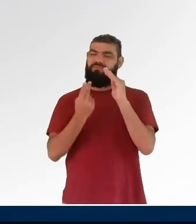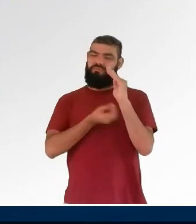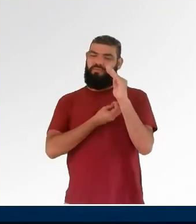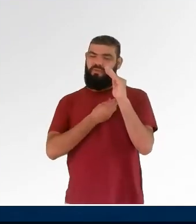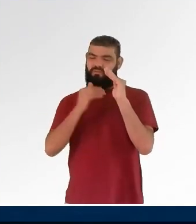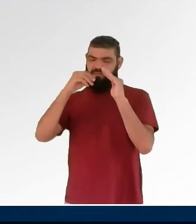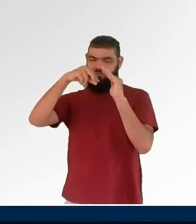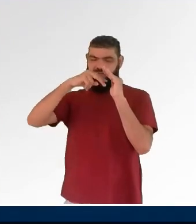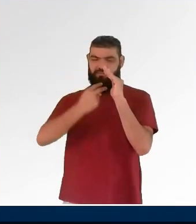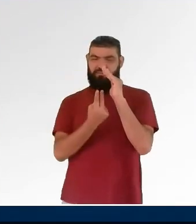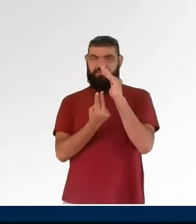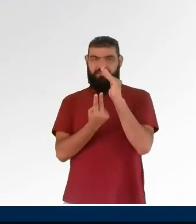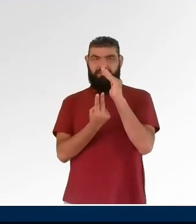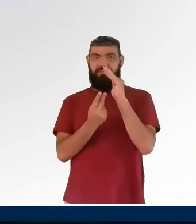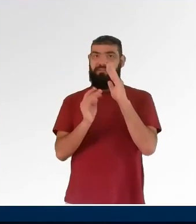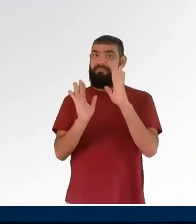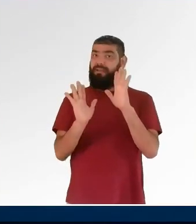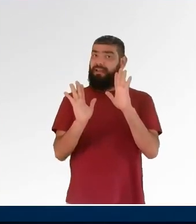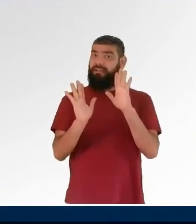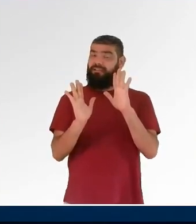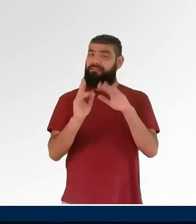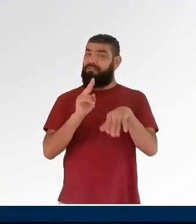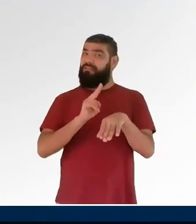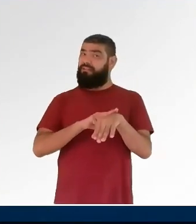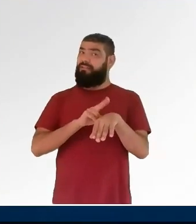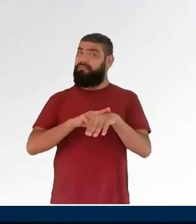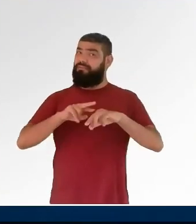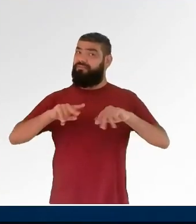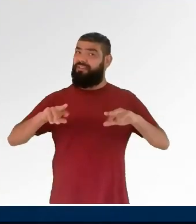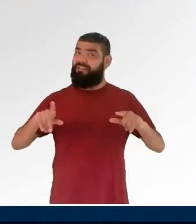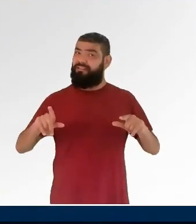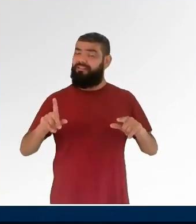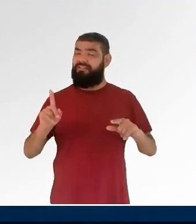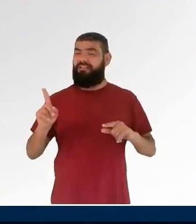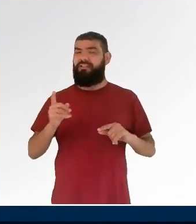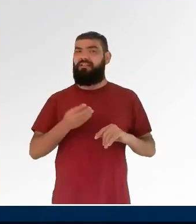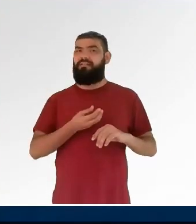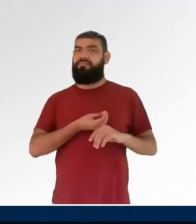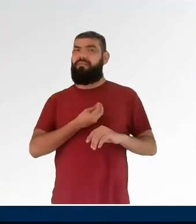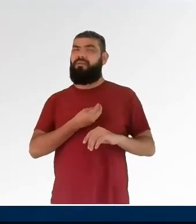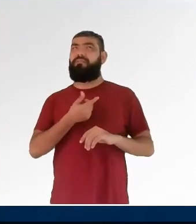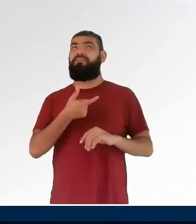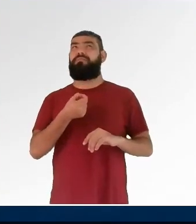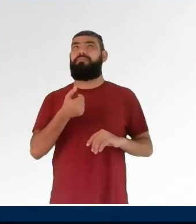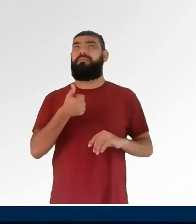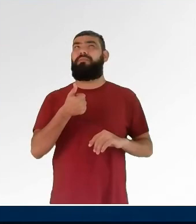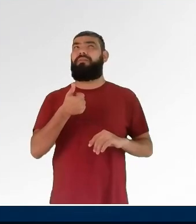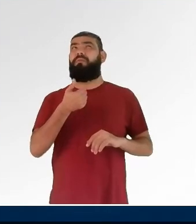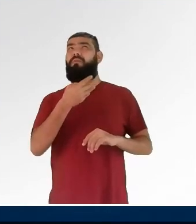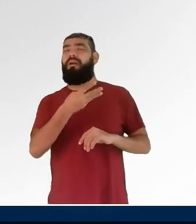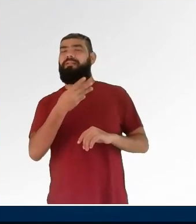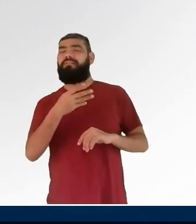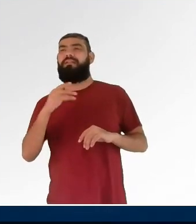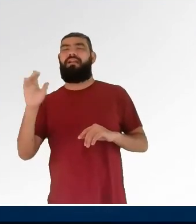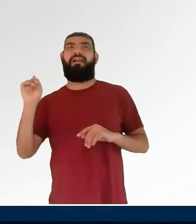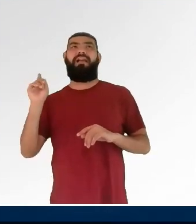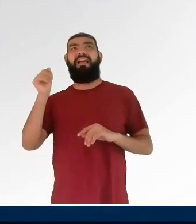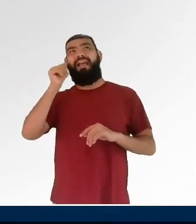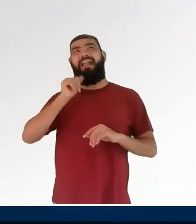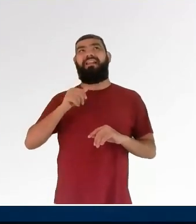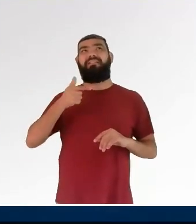mesmo, só que em tempos diferentes. Ele mora na casa em 2004 e ela mora na casa em